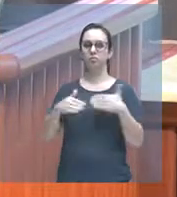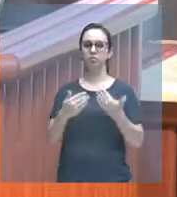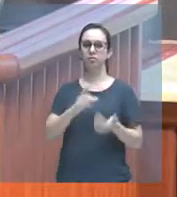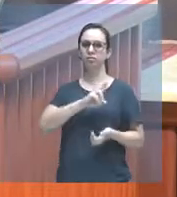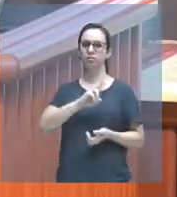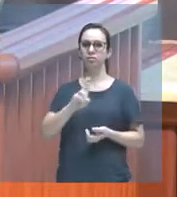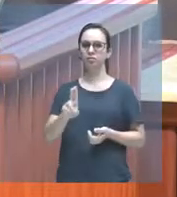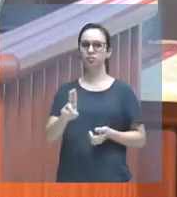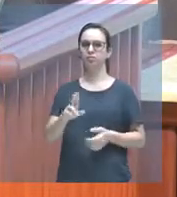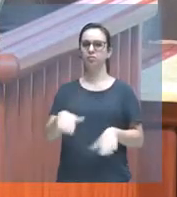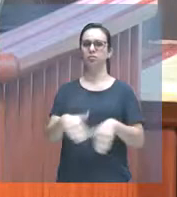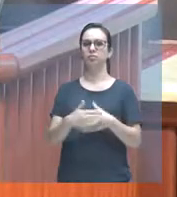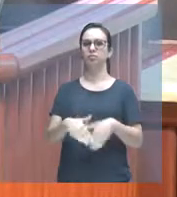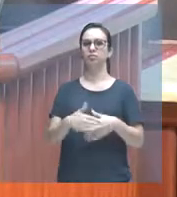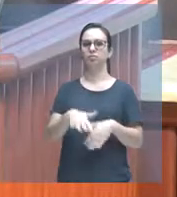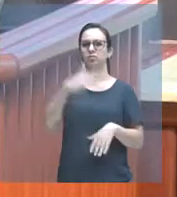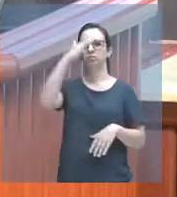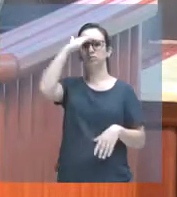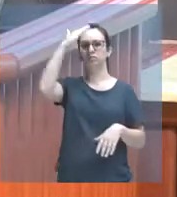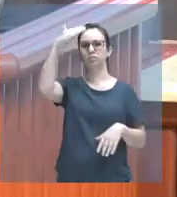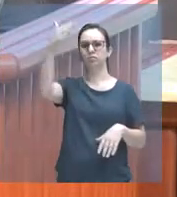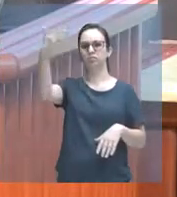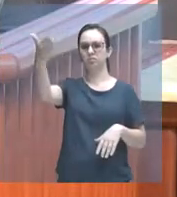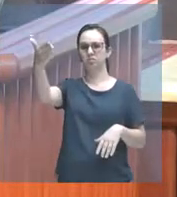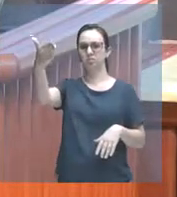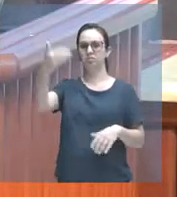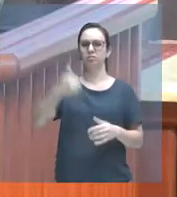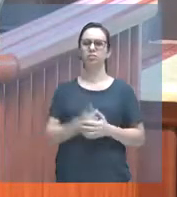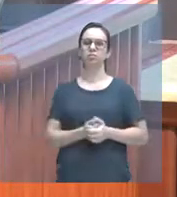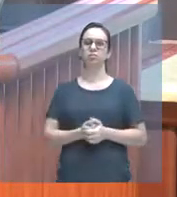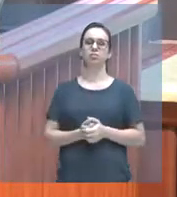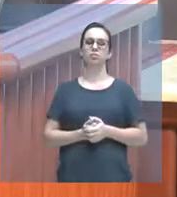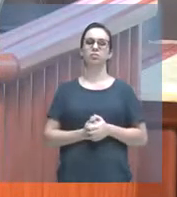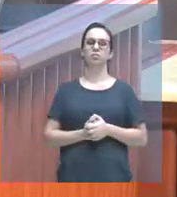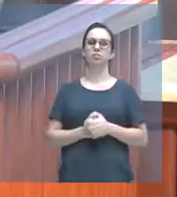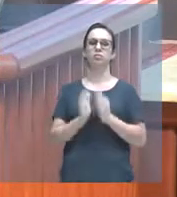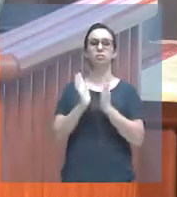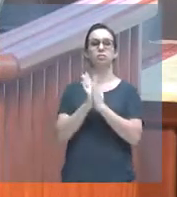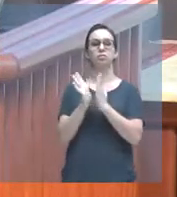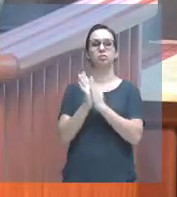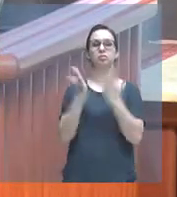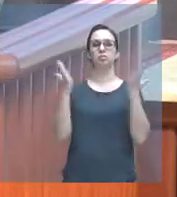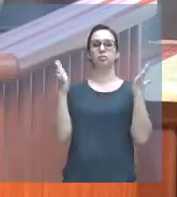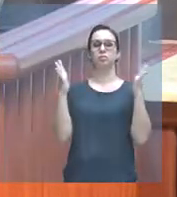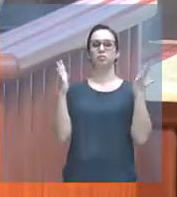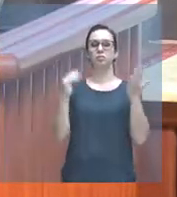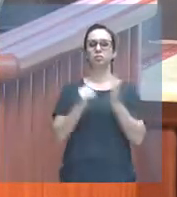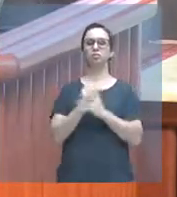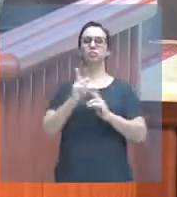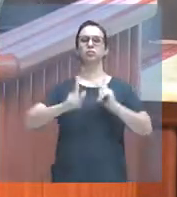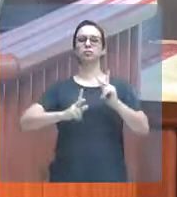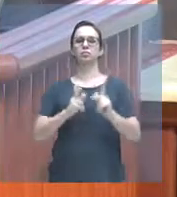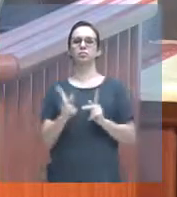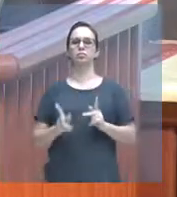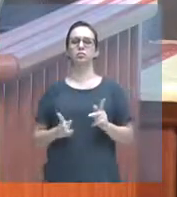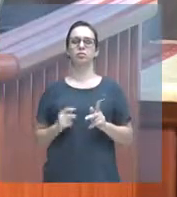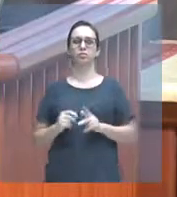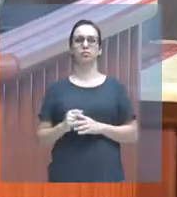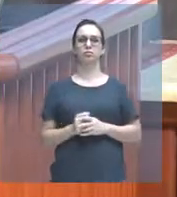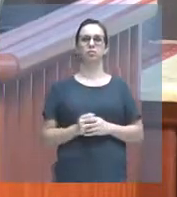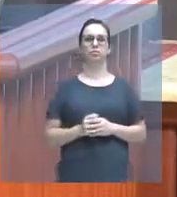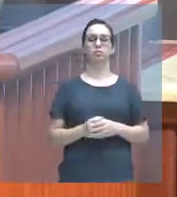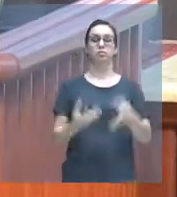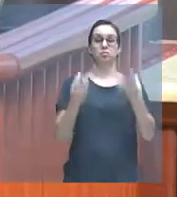e homenagem ou moção para algumas pessoas. Peço licença dizer para vocês,